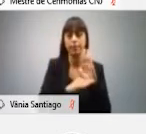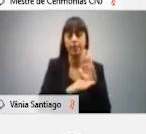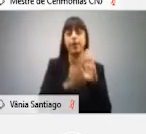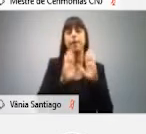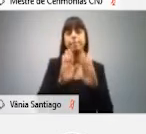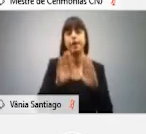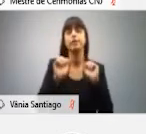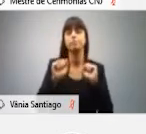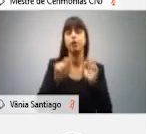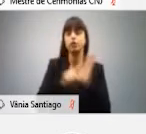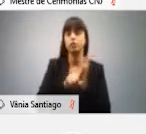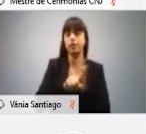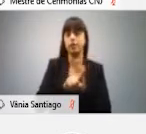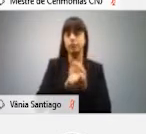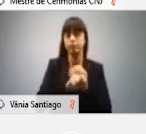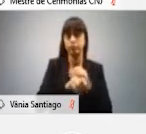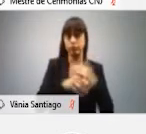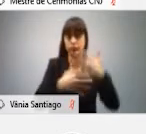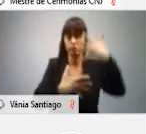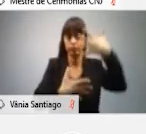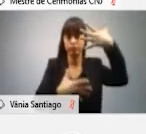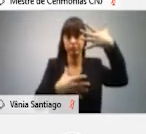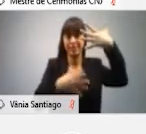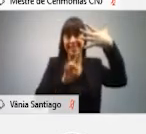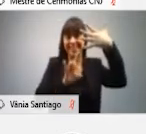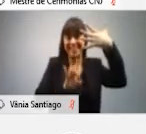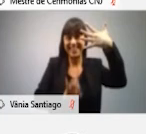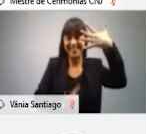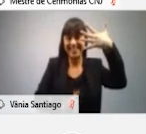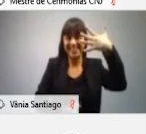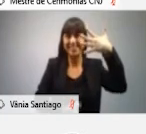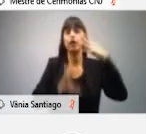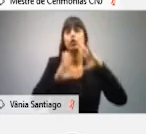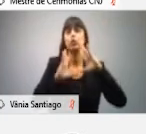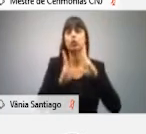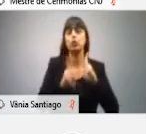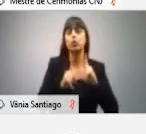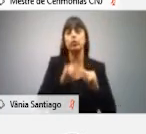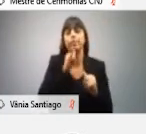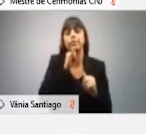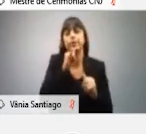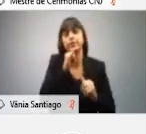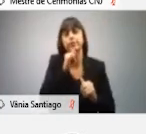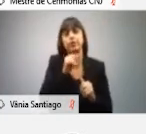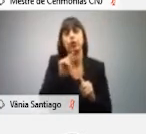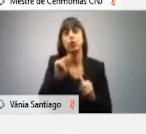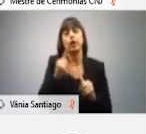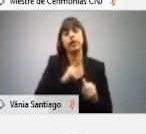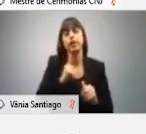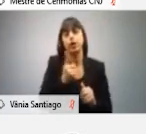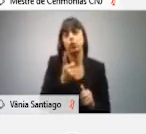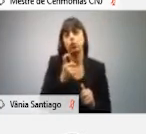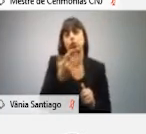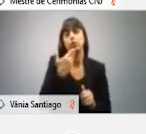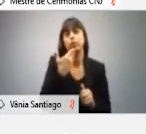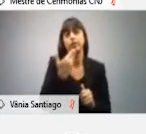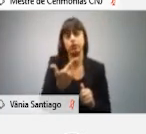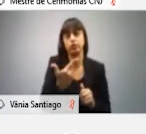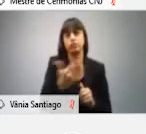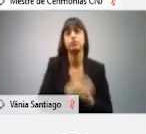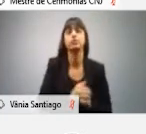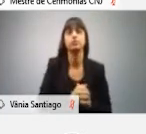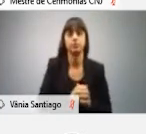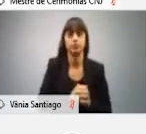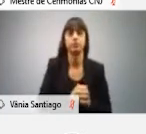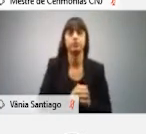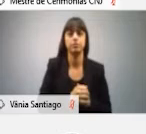pesquisa para todos os itens, exaurindo até o que tenha tido um único pedido apenas.